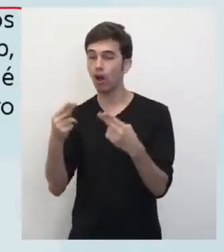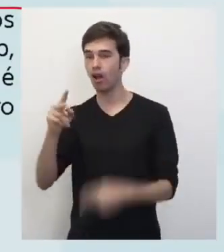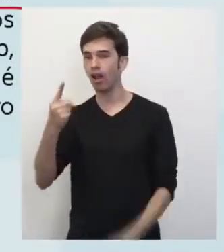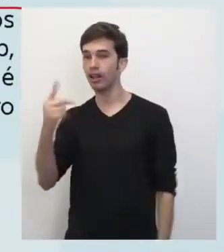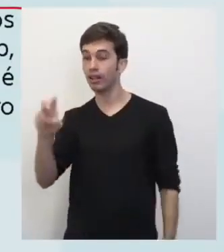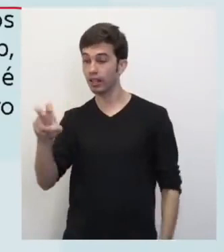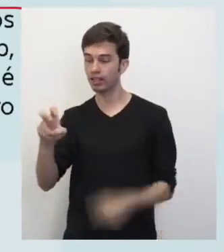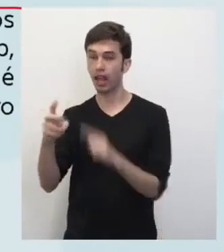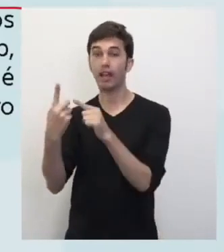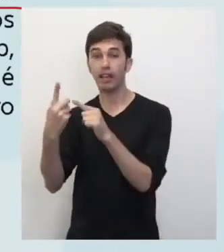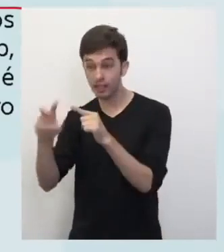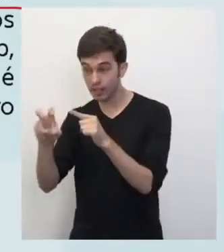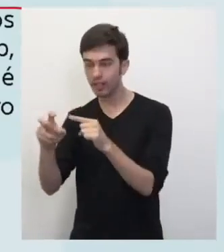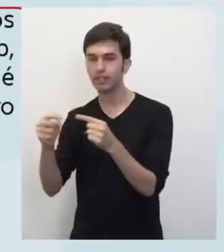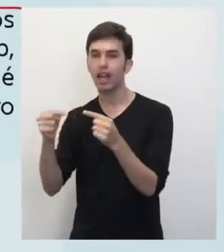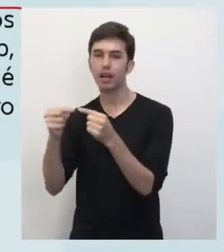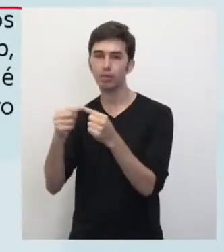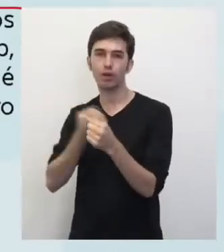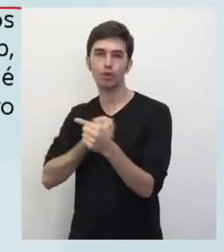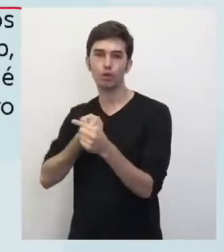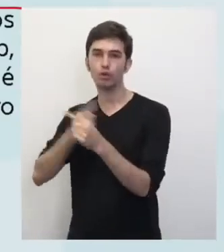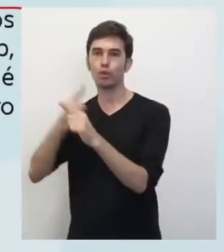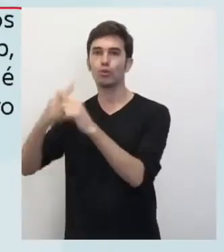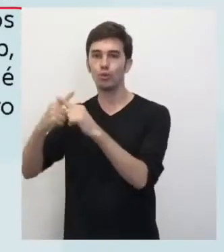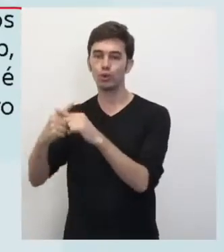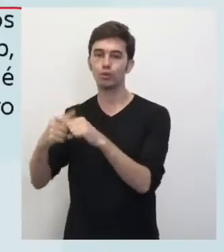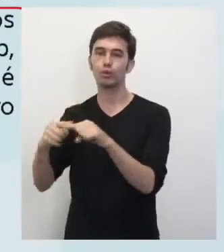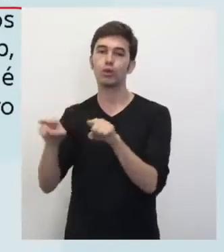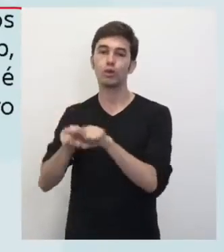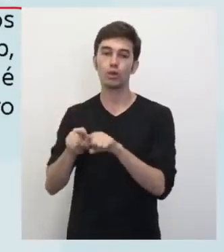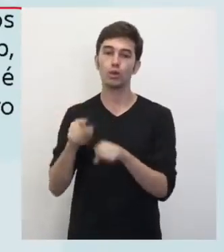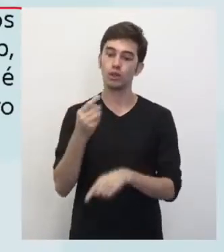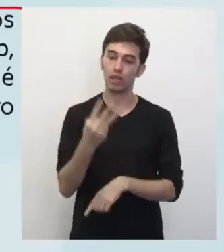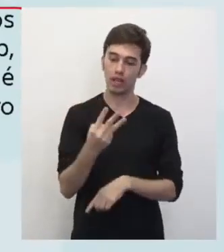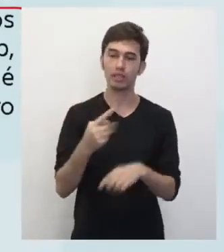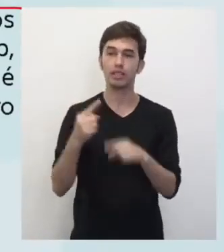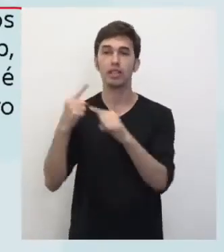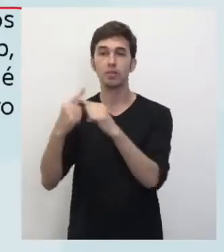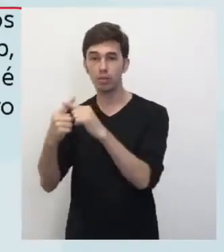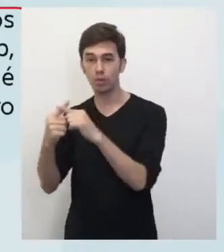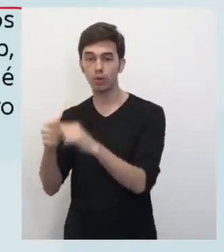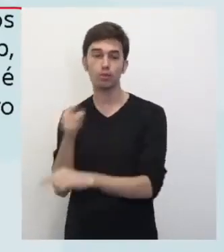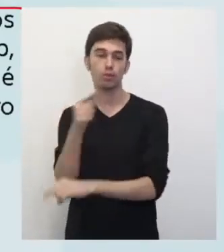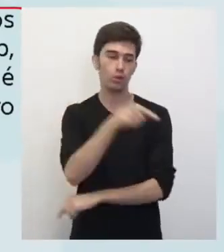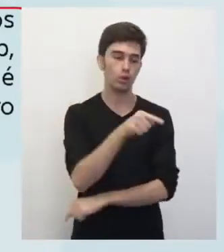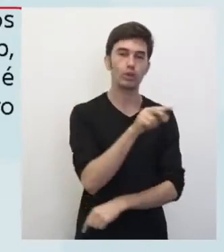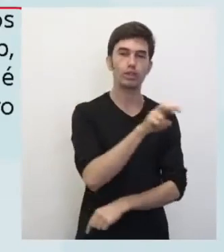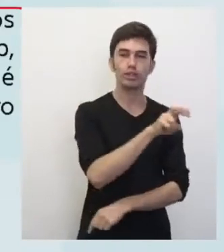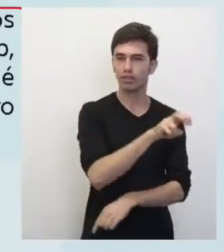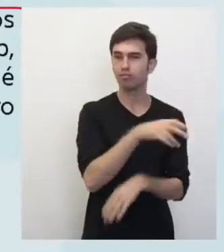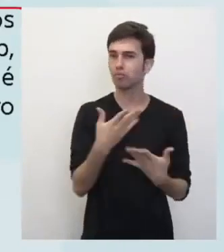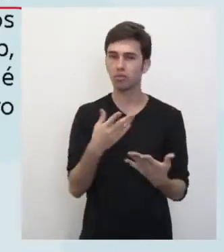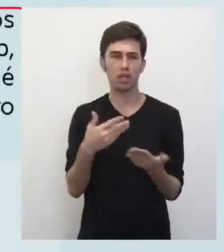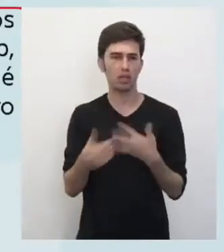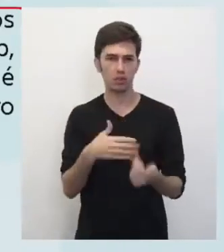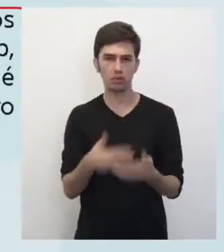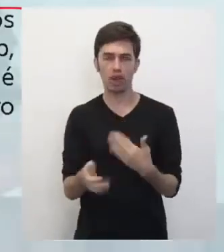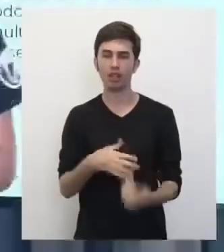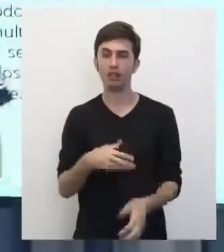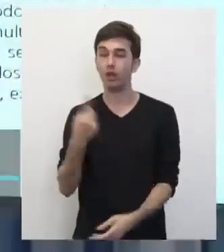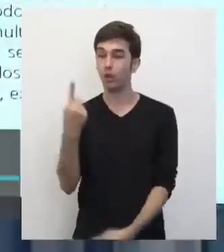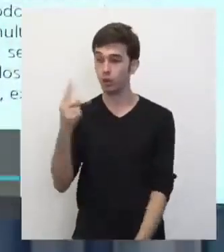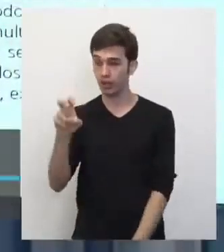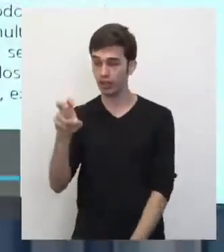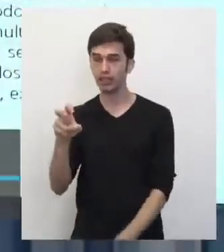15 é múltiplo do 3 e é múltiplo do 5, qualquer um dos dois, né, Osmar? Sim. Então eu posso dizer que o 15 aí